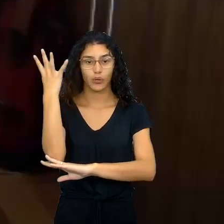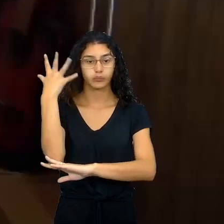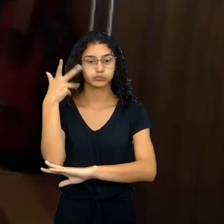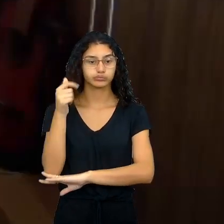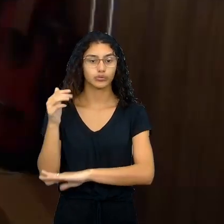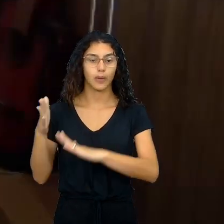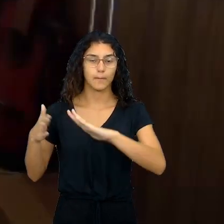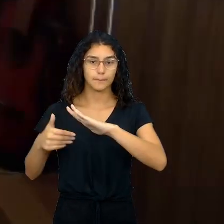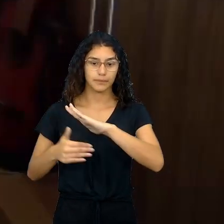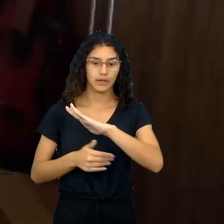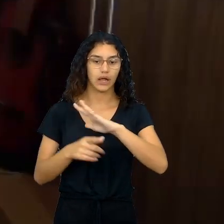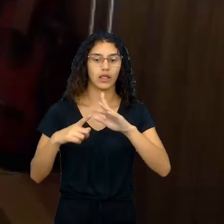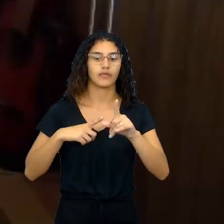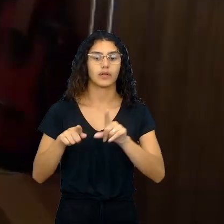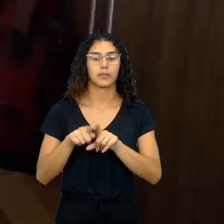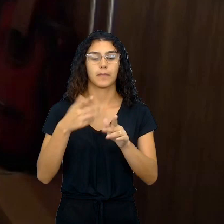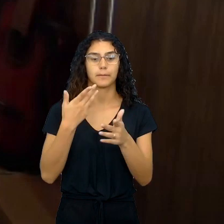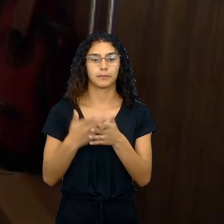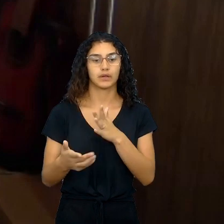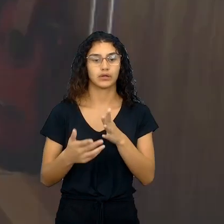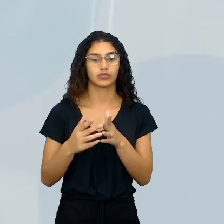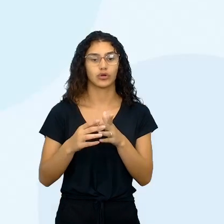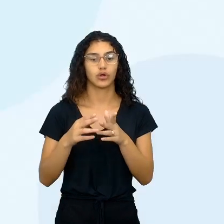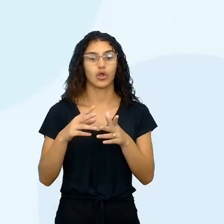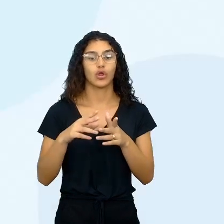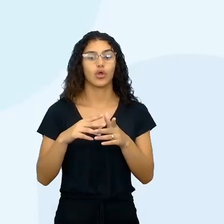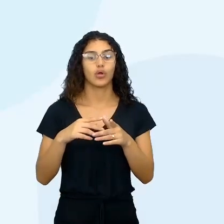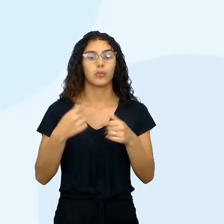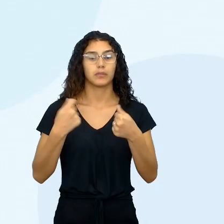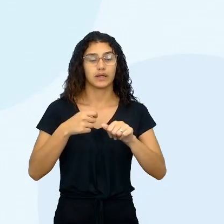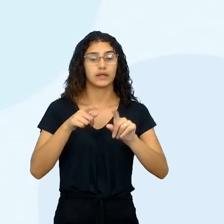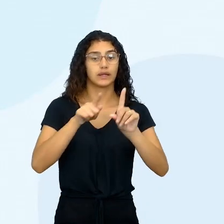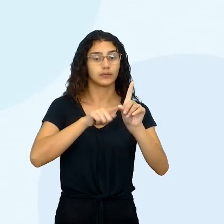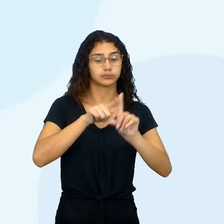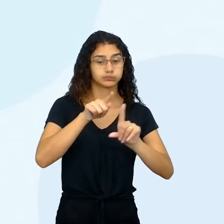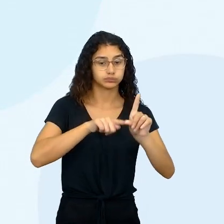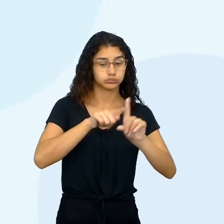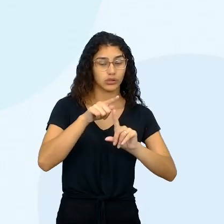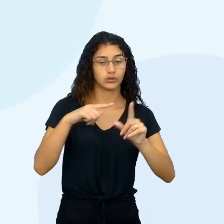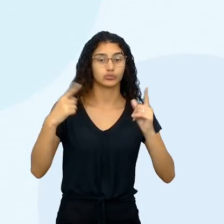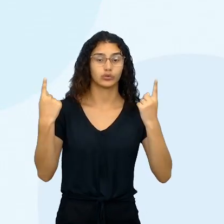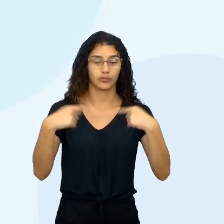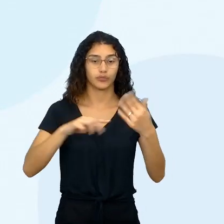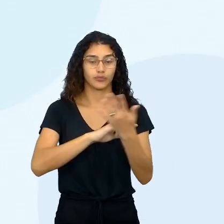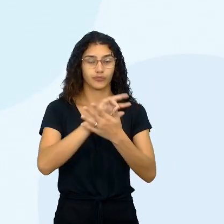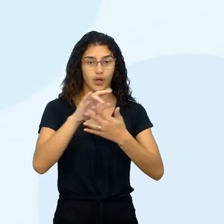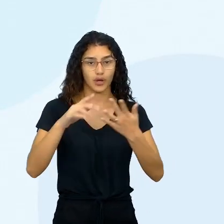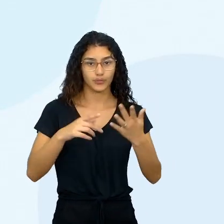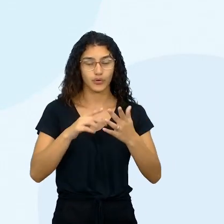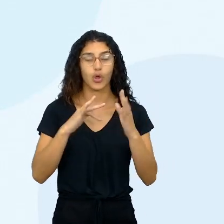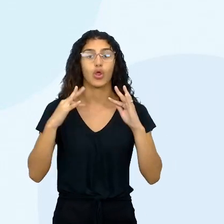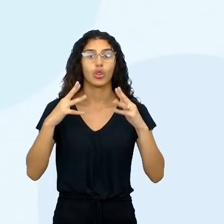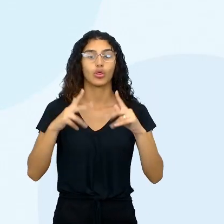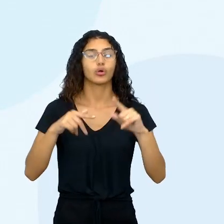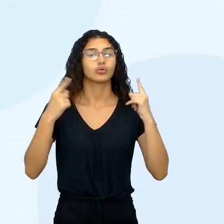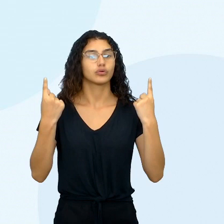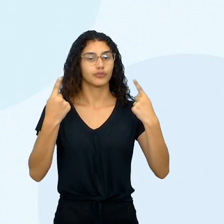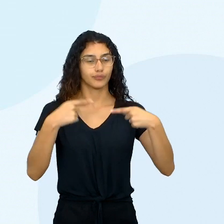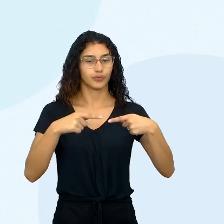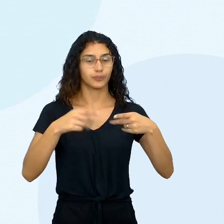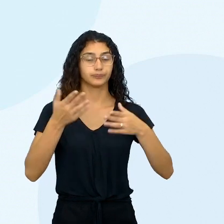outras, a emergência climática dialoga com os outros desafios e assim por diante. E todos esses